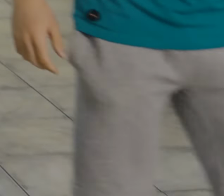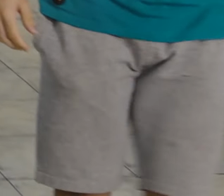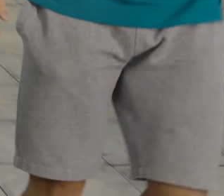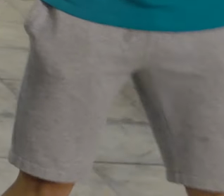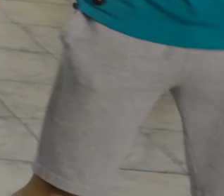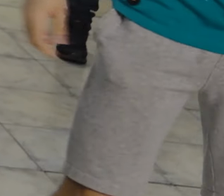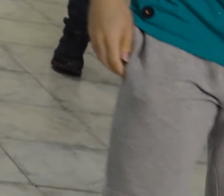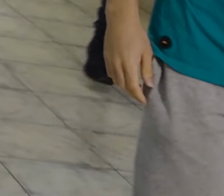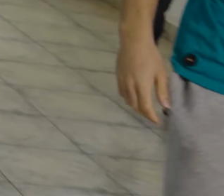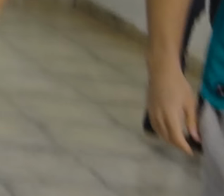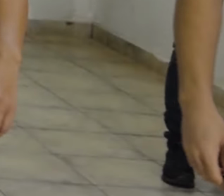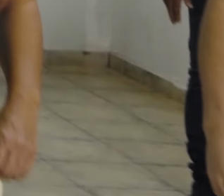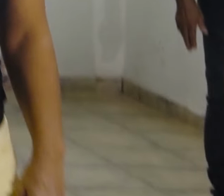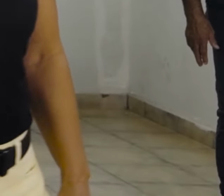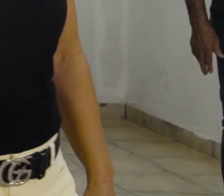Marcou lá?